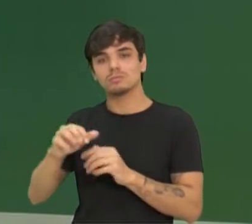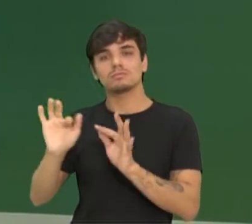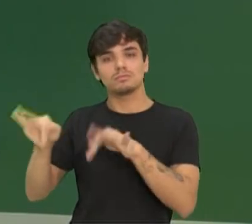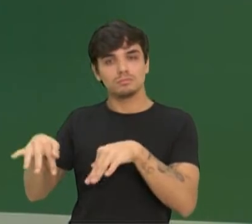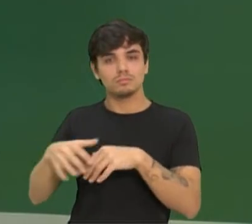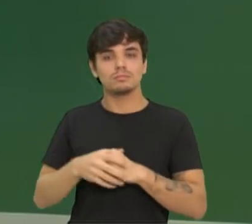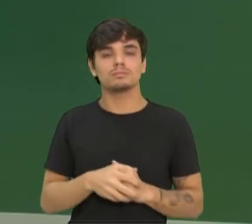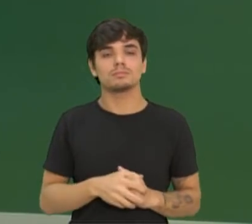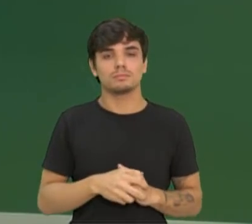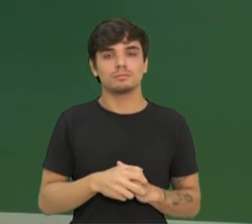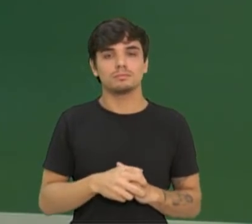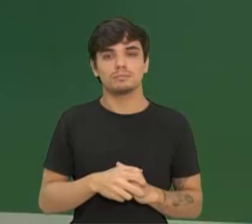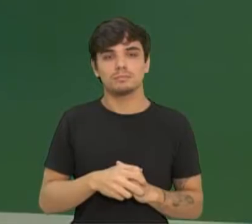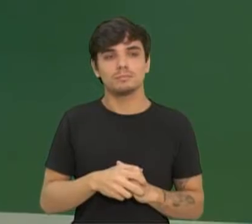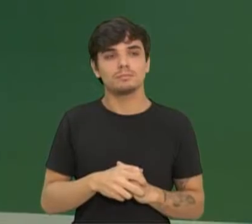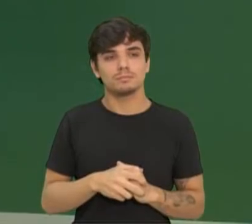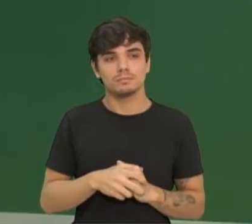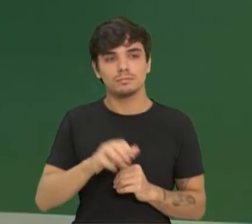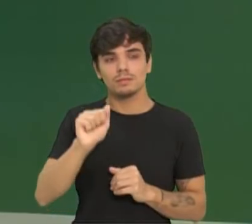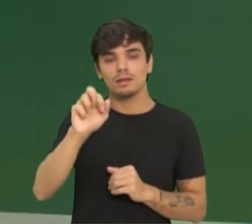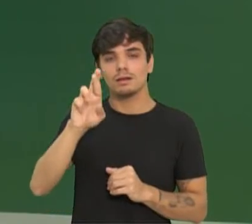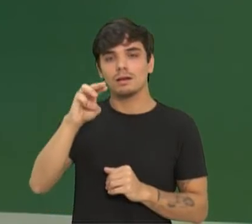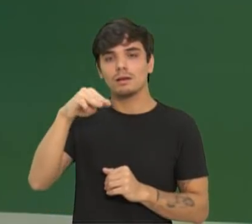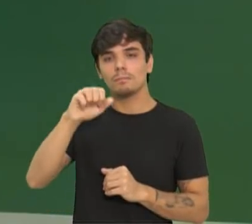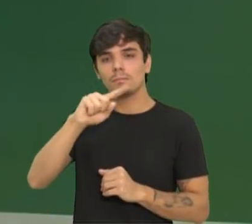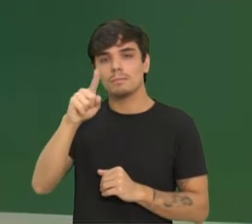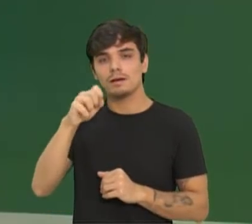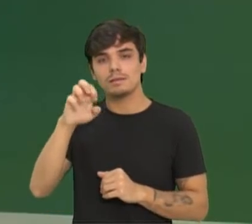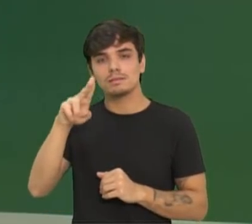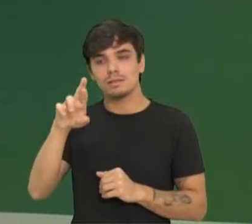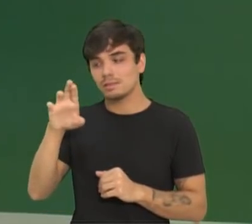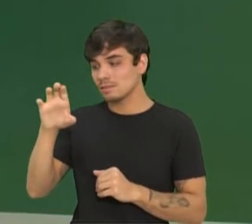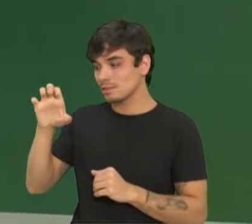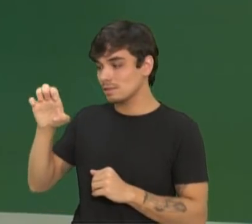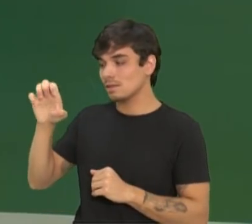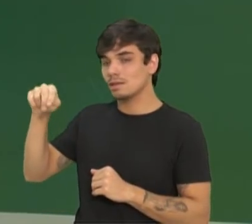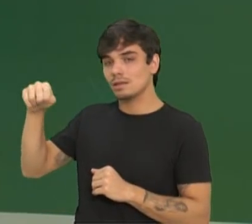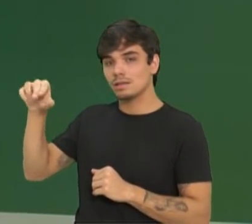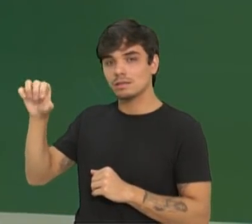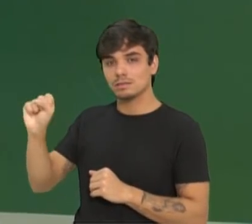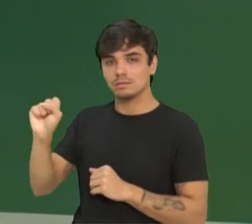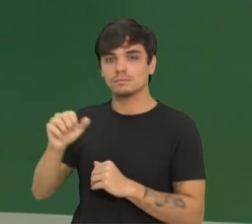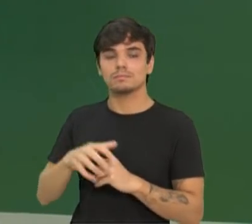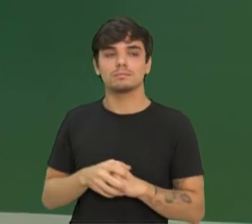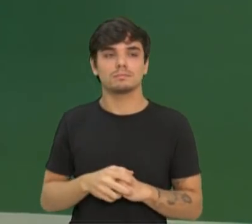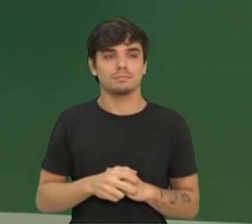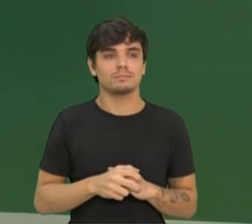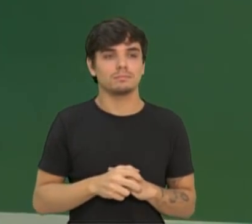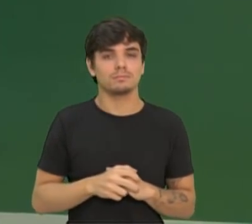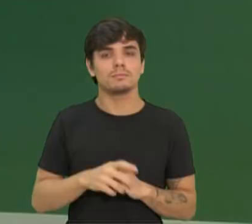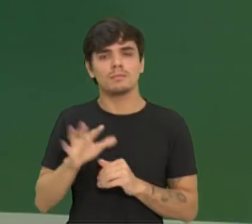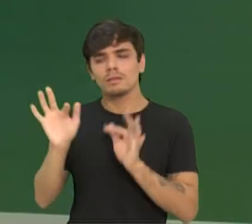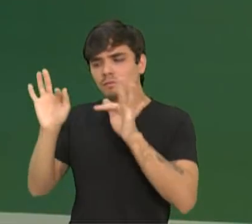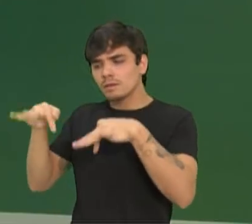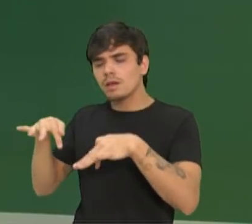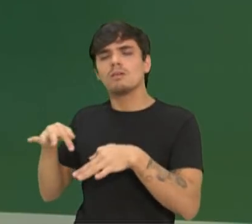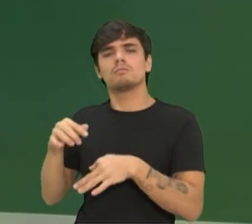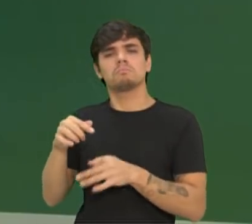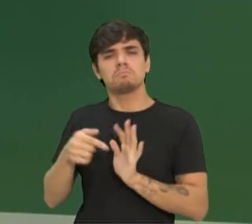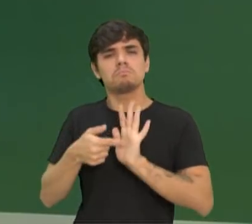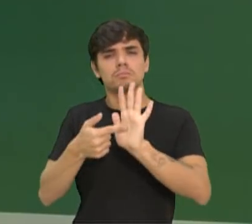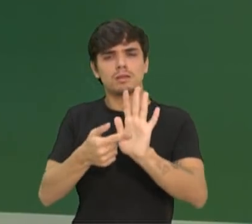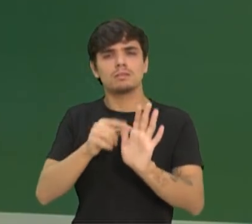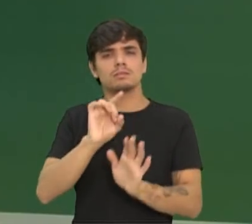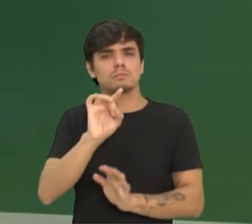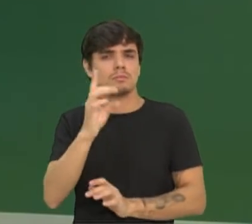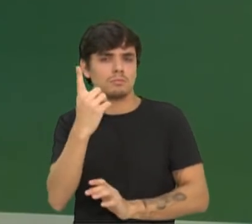em, armazéns com ens. Essas terminações aparecem 2 vezes, pelo menos, em cada par